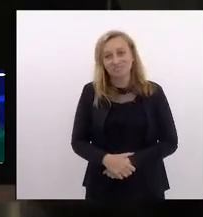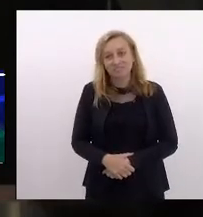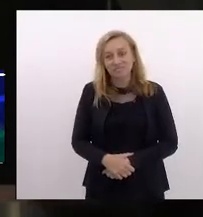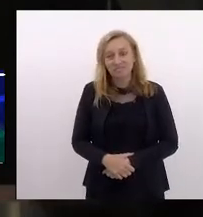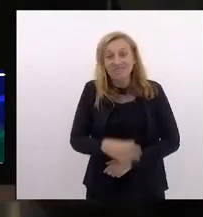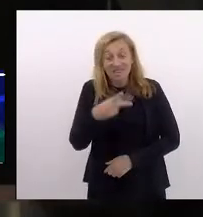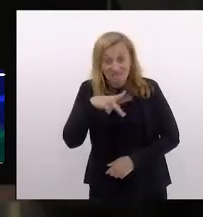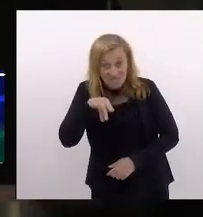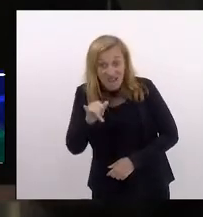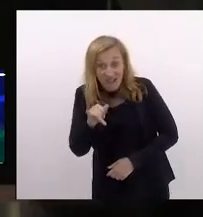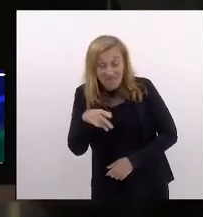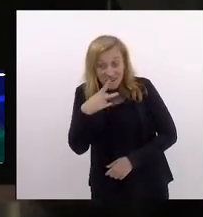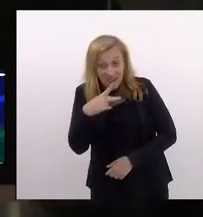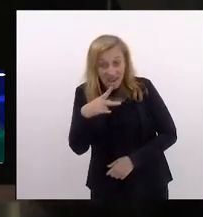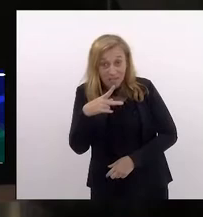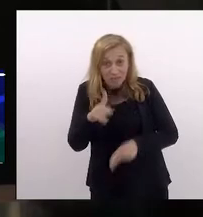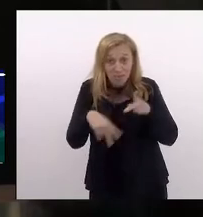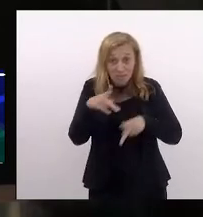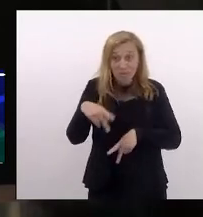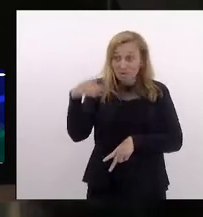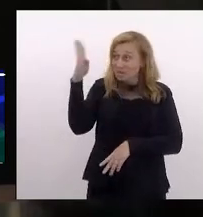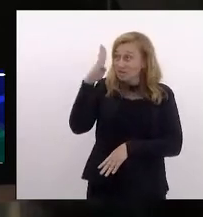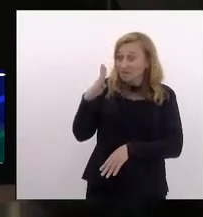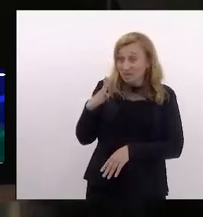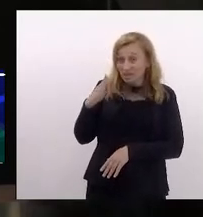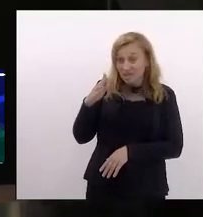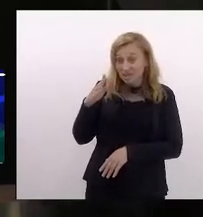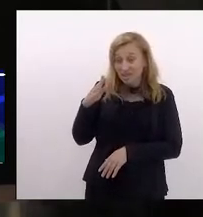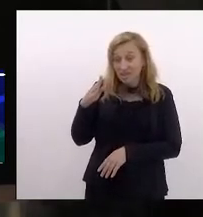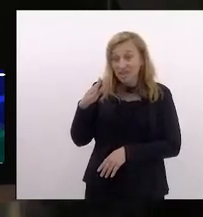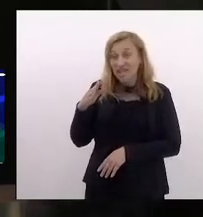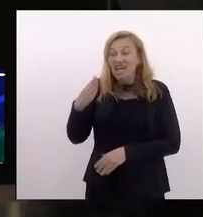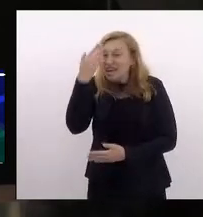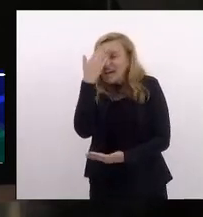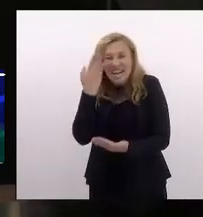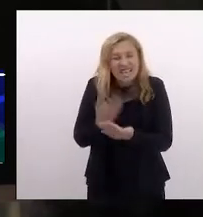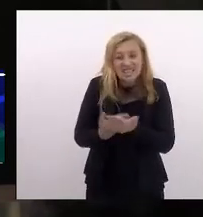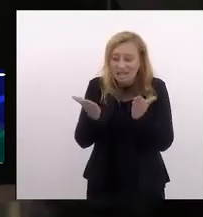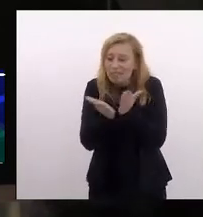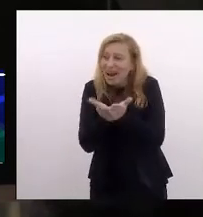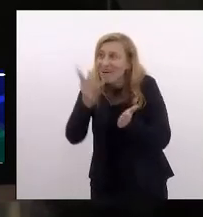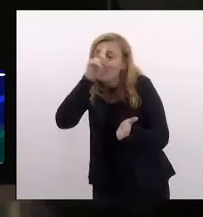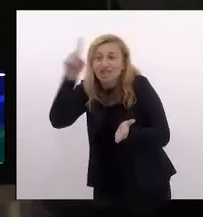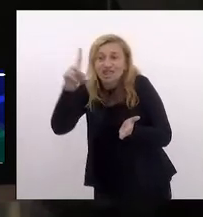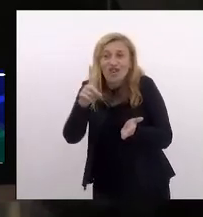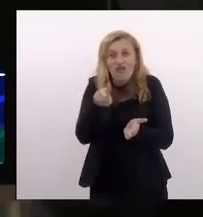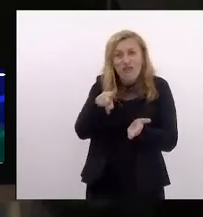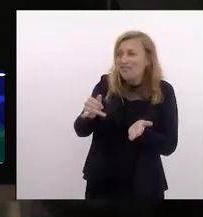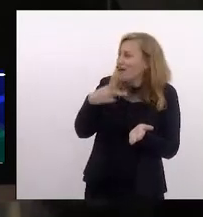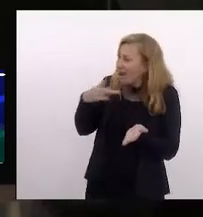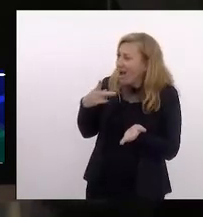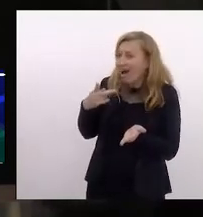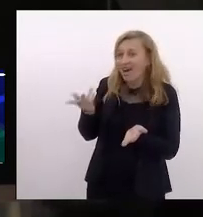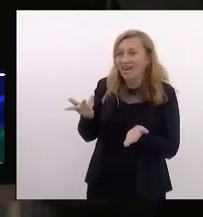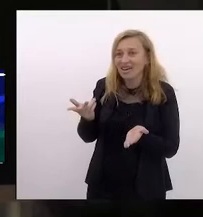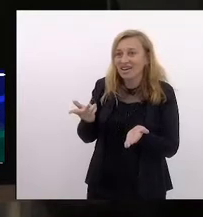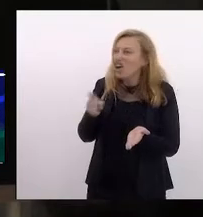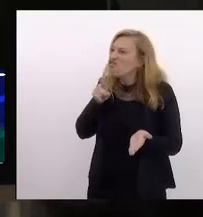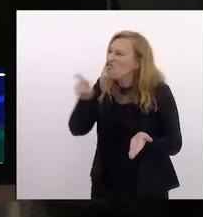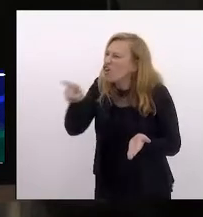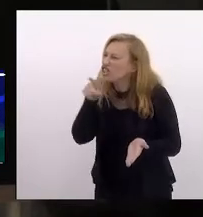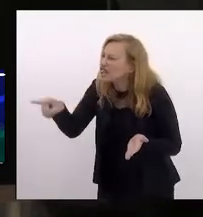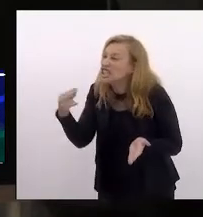só dizer para o Cristão que crê na Bíblia é de grande a palavra de Deus vai dizer para ele assim ó